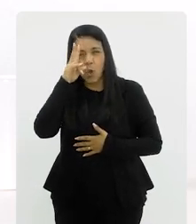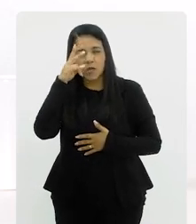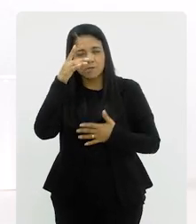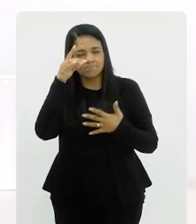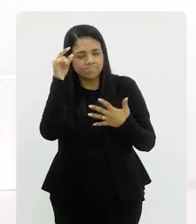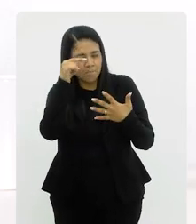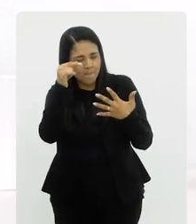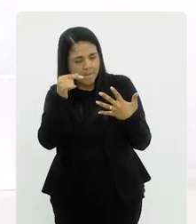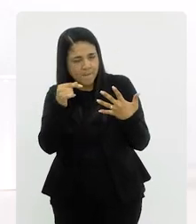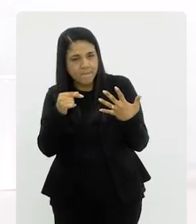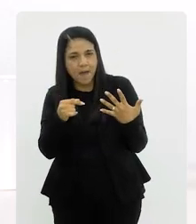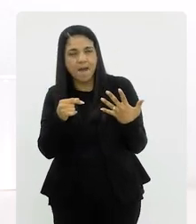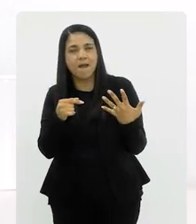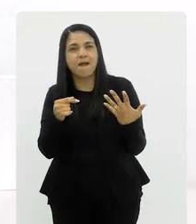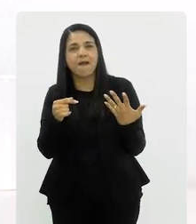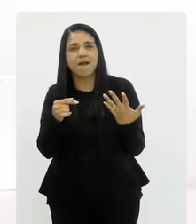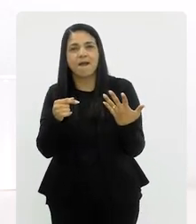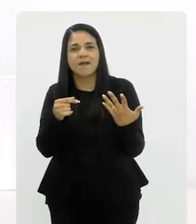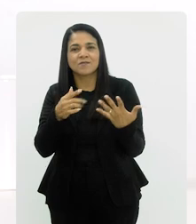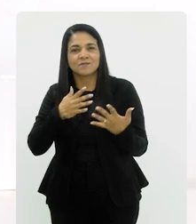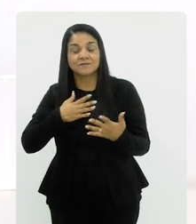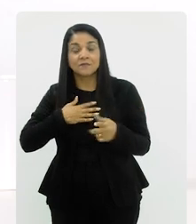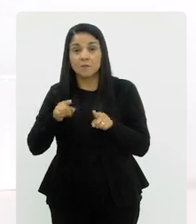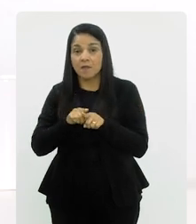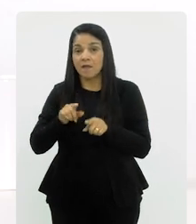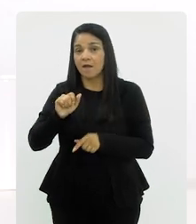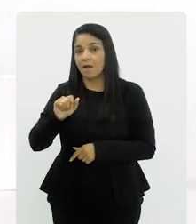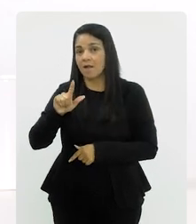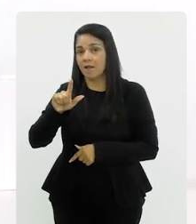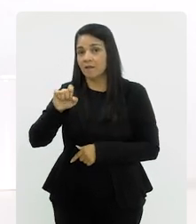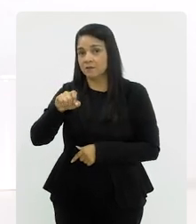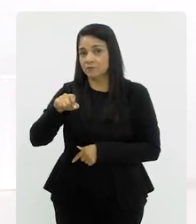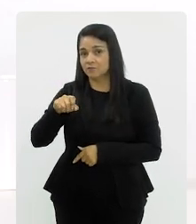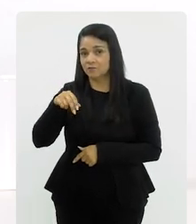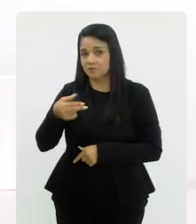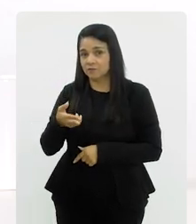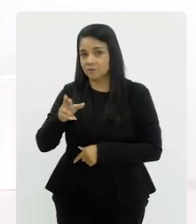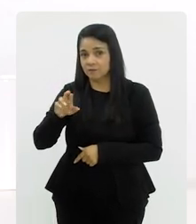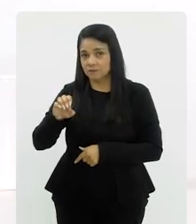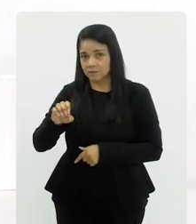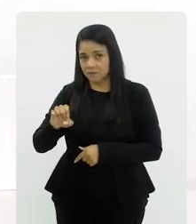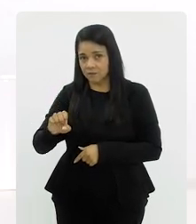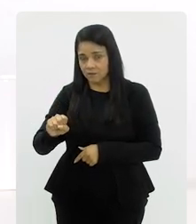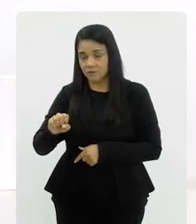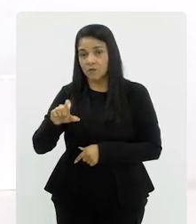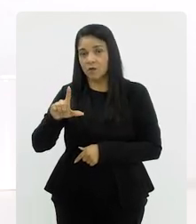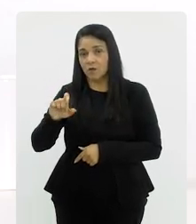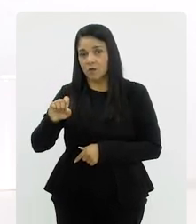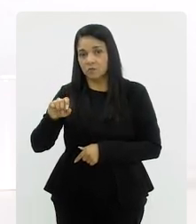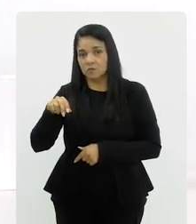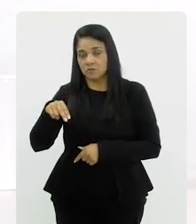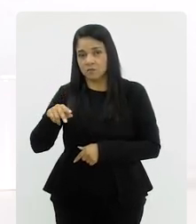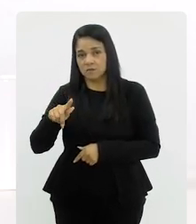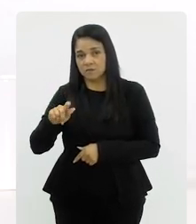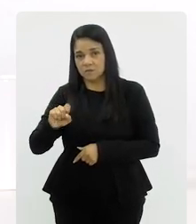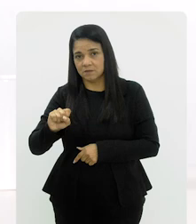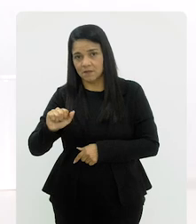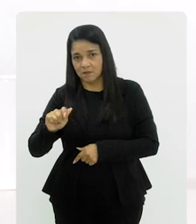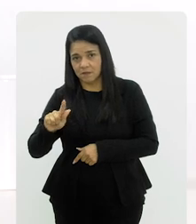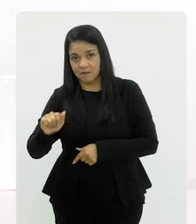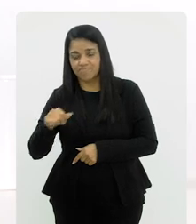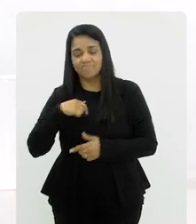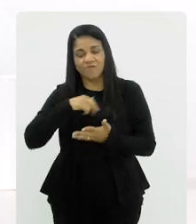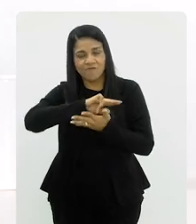que ela procura vasculhar a história para poder contar enredo. Né? E eu gosto muito do Alexandre Lousada, assim, como